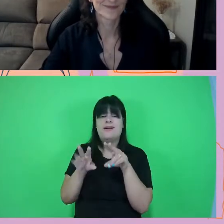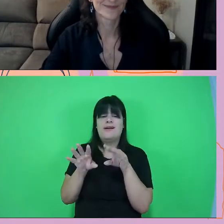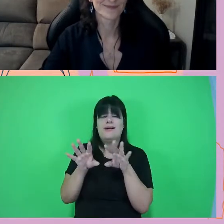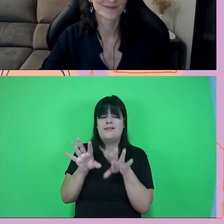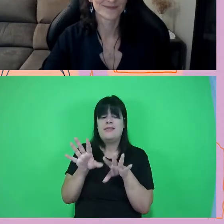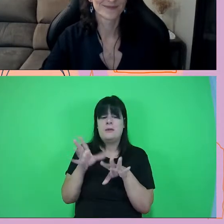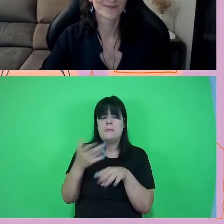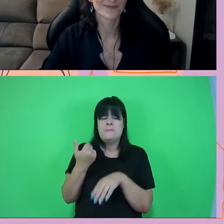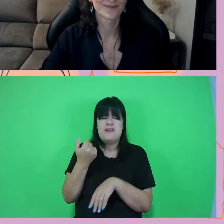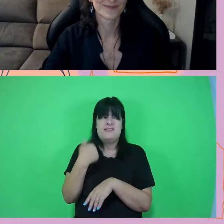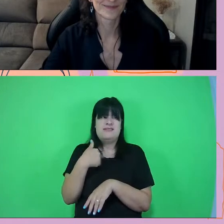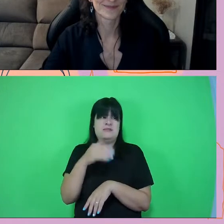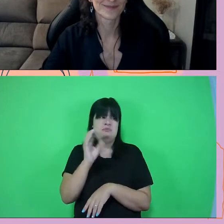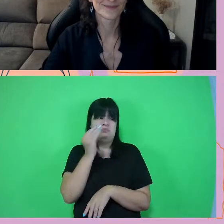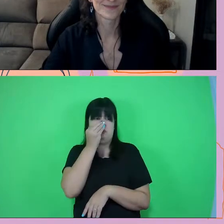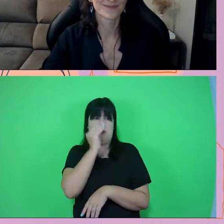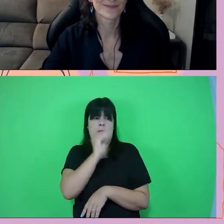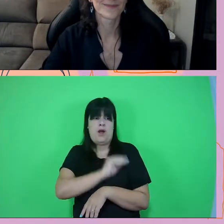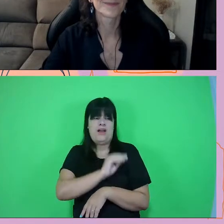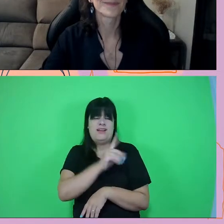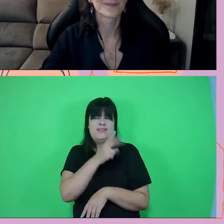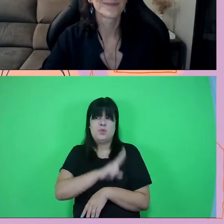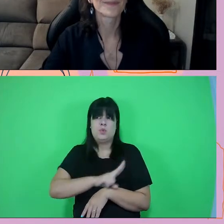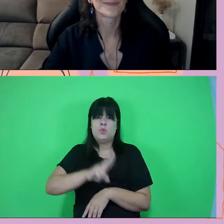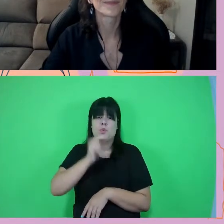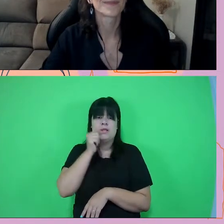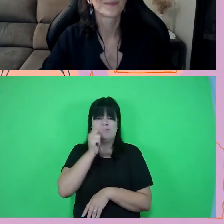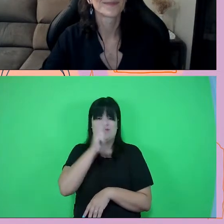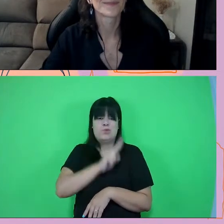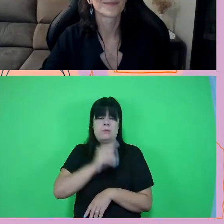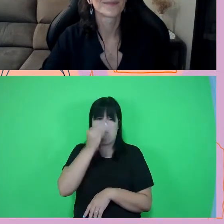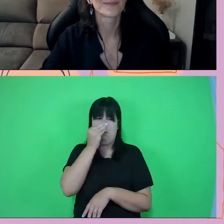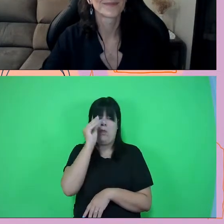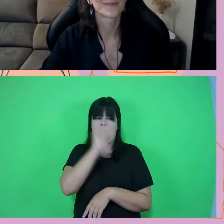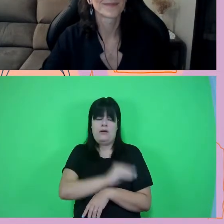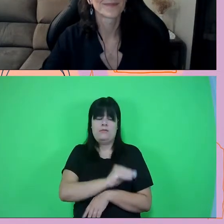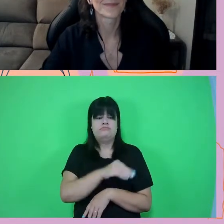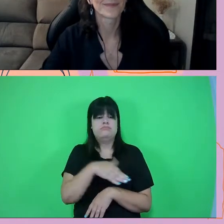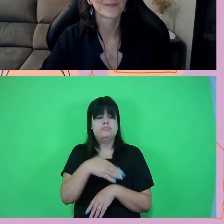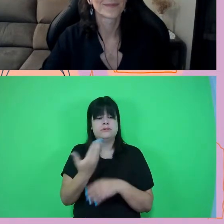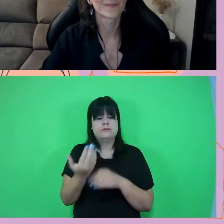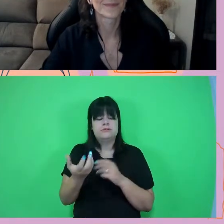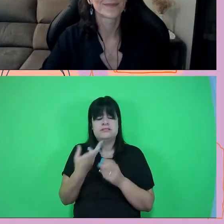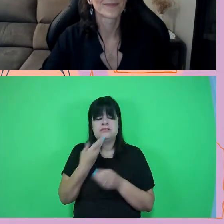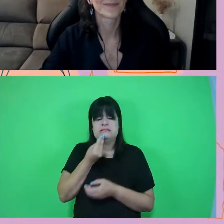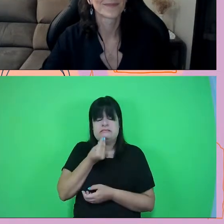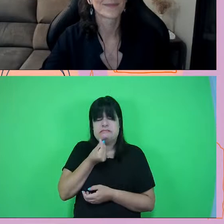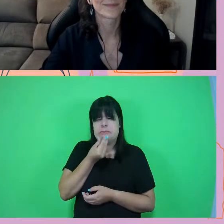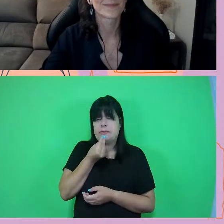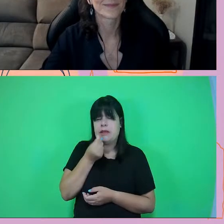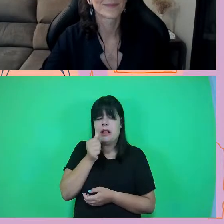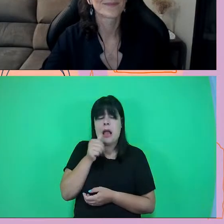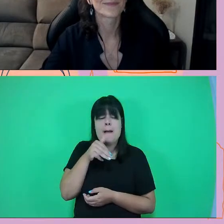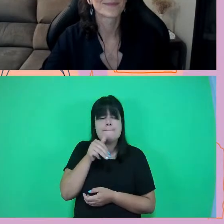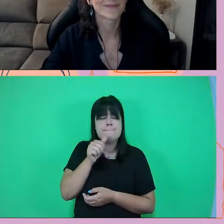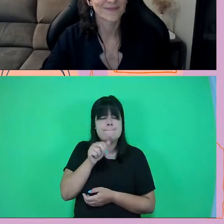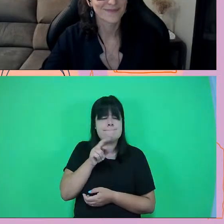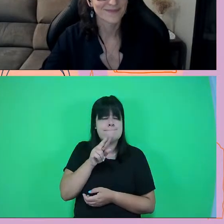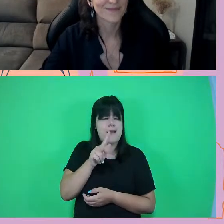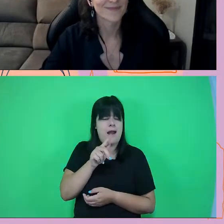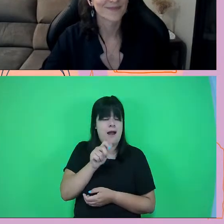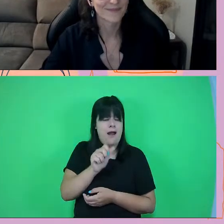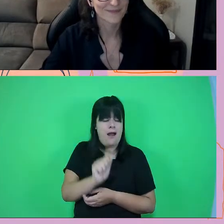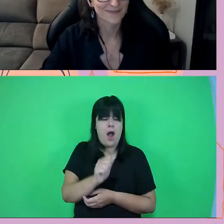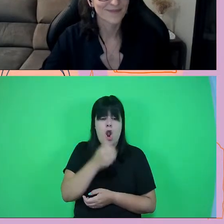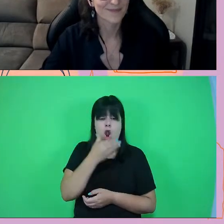como consumidora. E isso que você falou, né? Do quanto mais amarga a cerveja, mais os